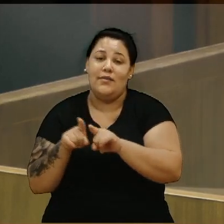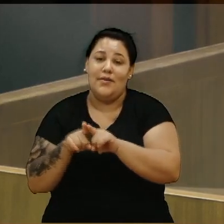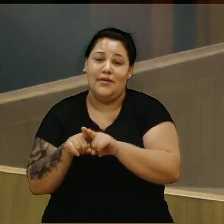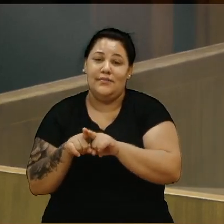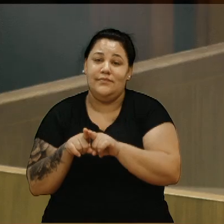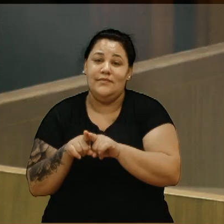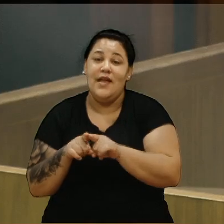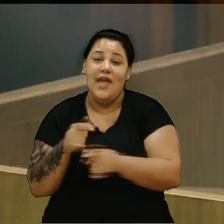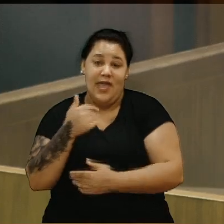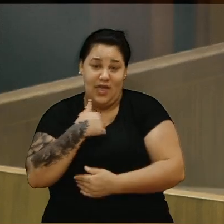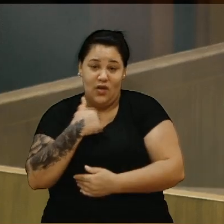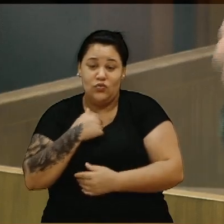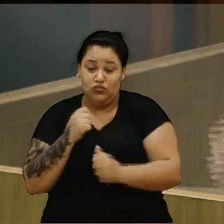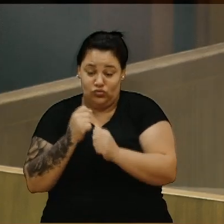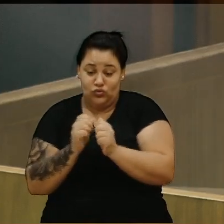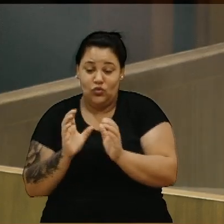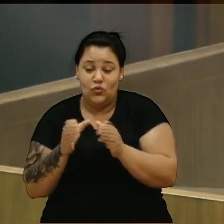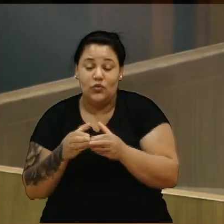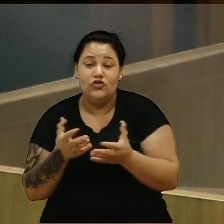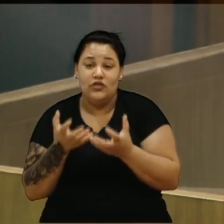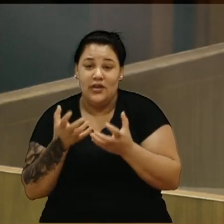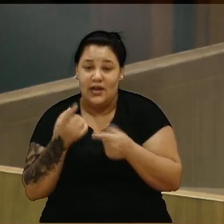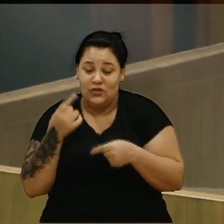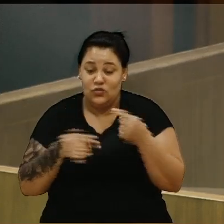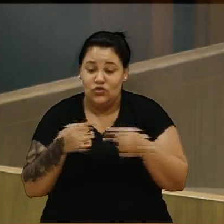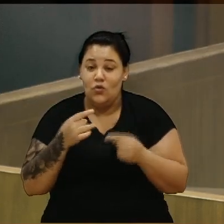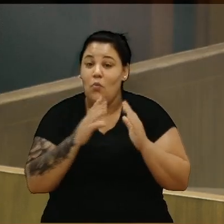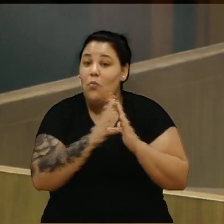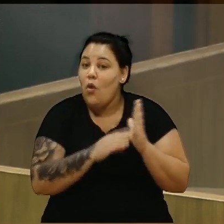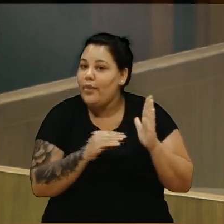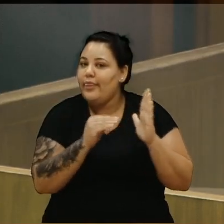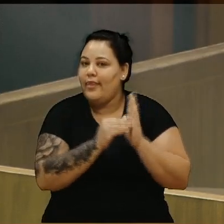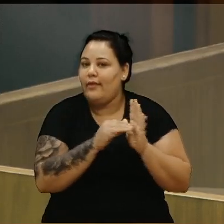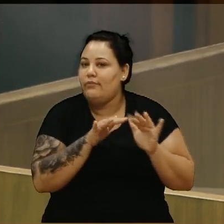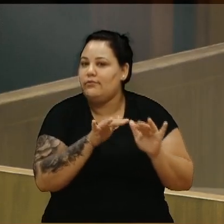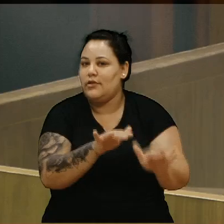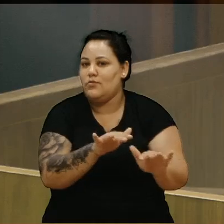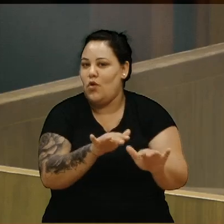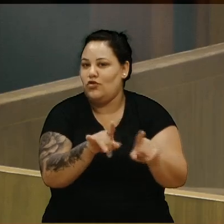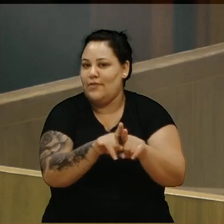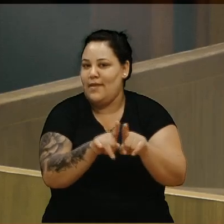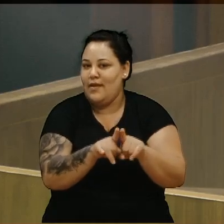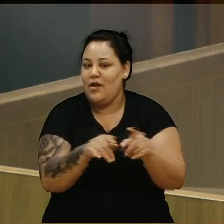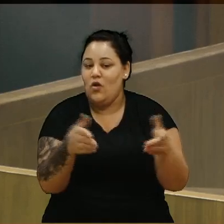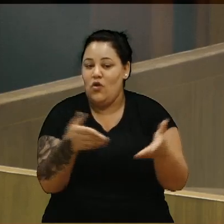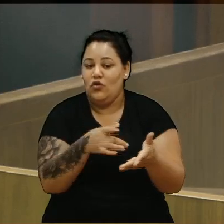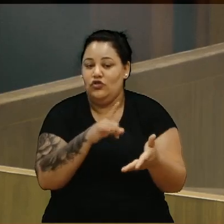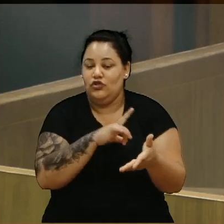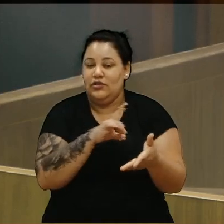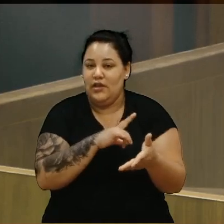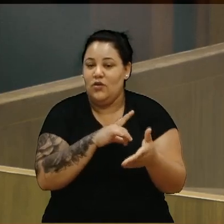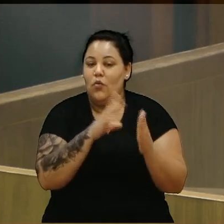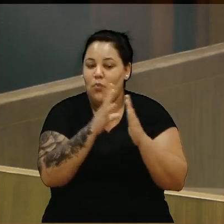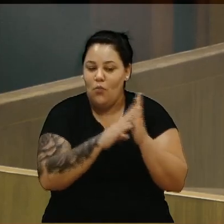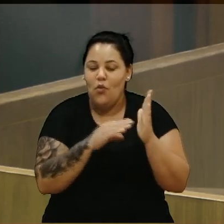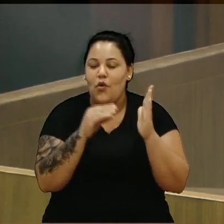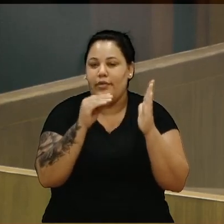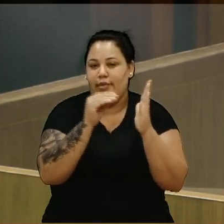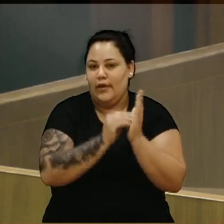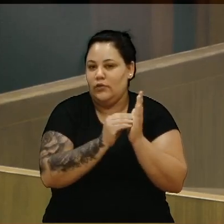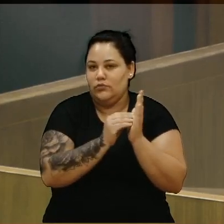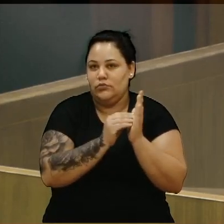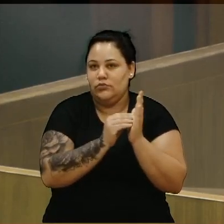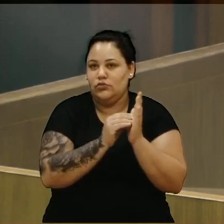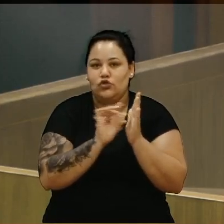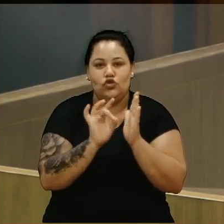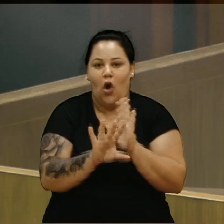eu e a nossa bancada, a gente quer debater o modelo de transporte também. Hoje nós temos na nossa cidade um modelo de concessão, né, ou seja,